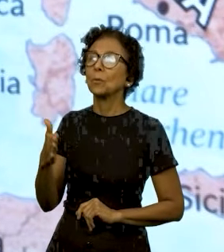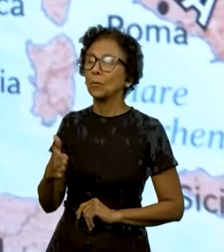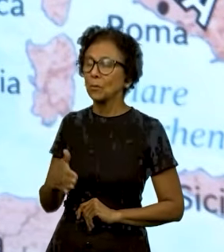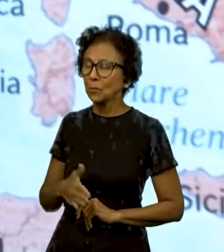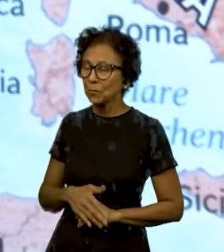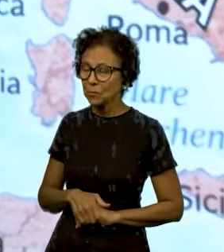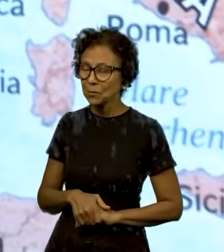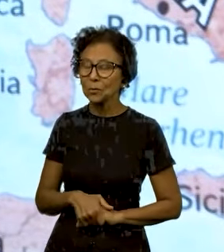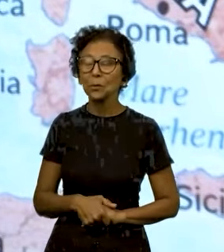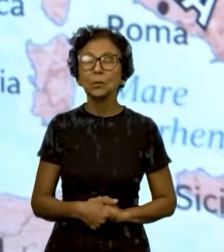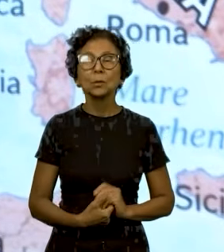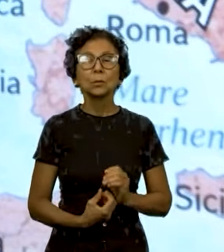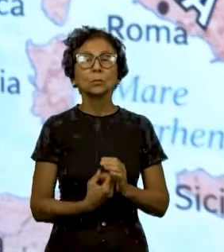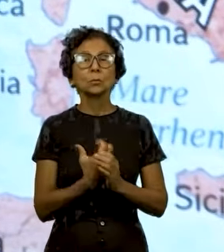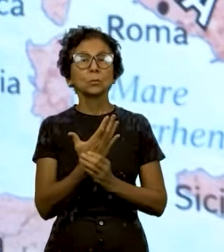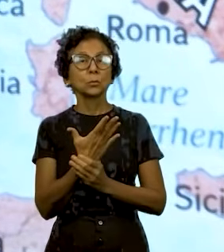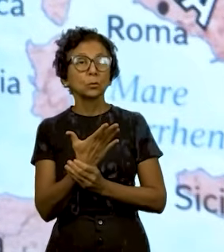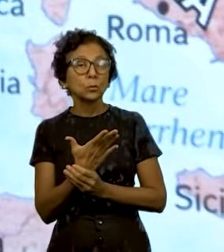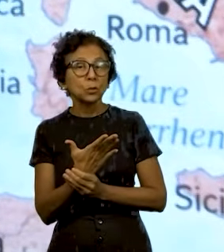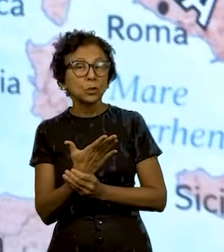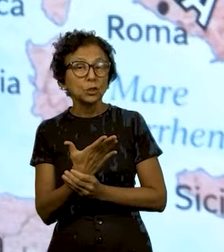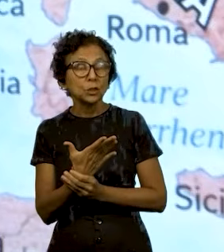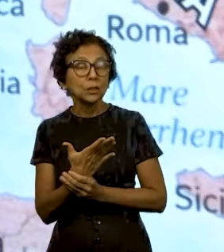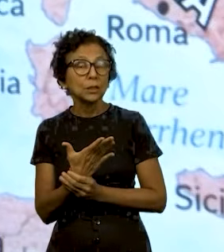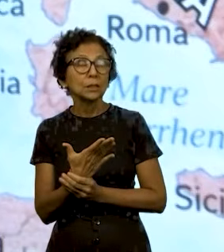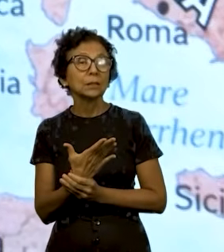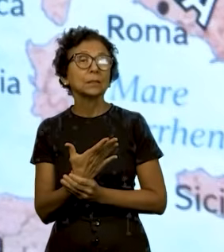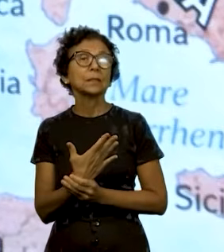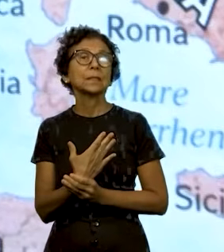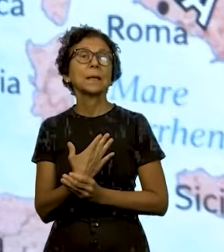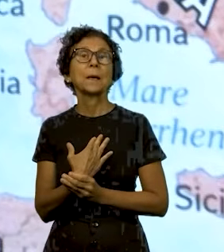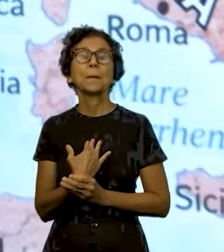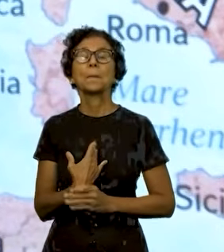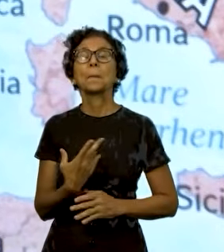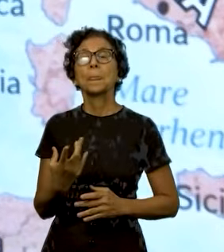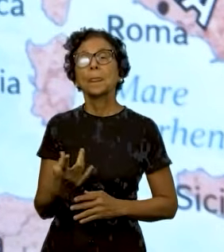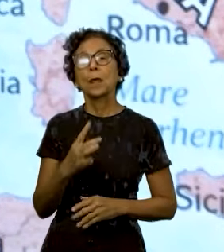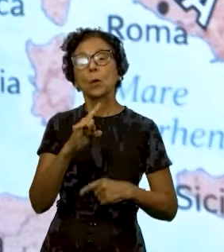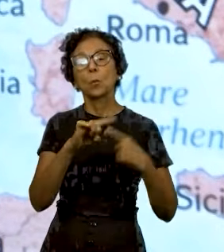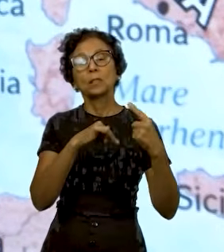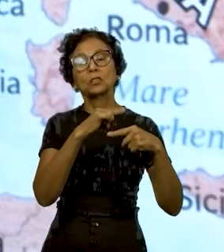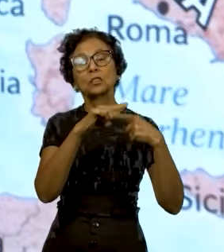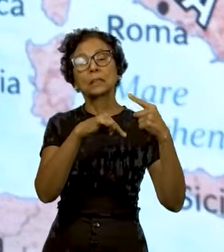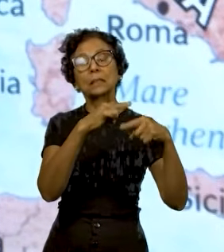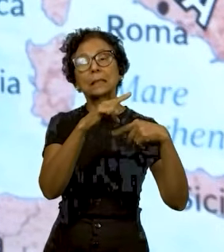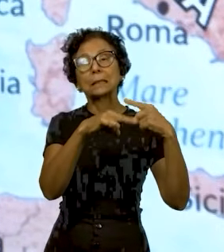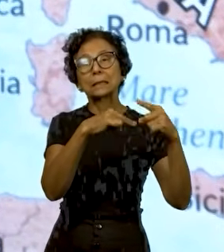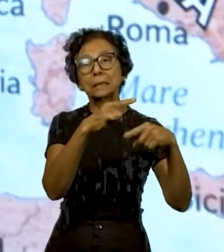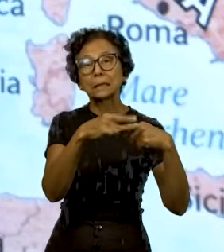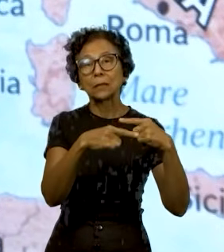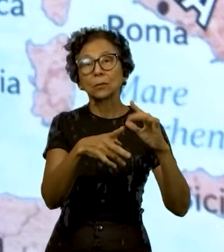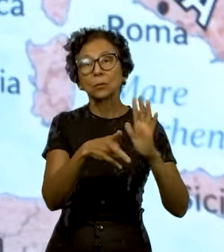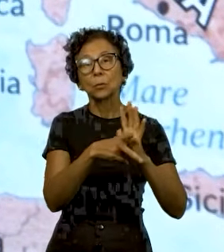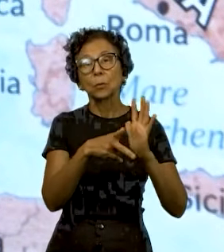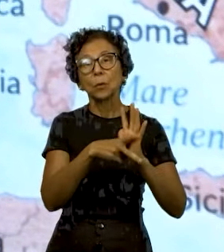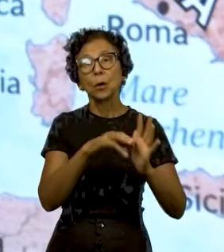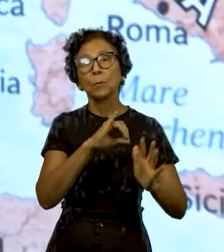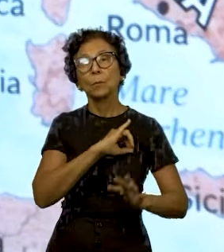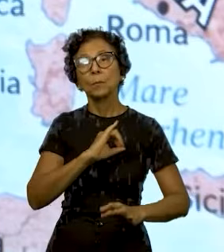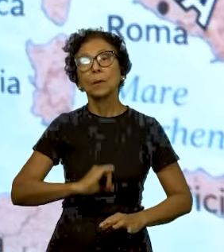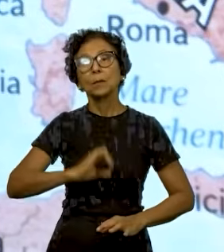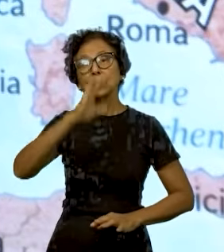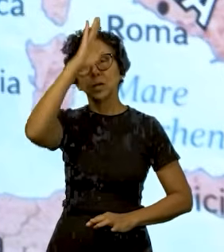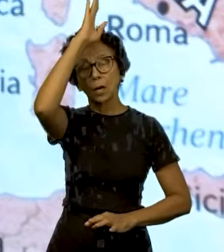ser instituída uma dinastia delegada pelo Império Romano, que vai dominar nessa